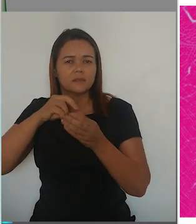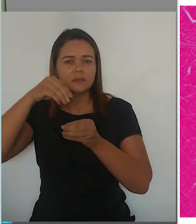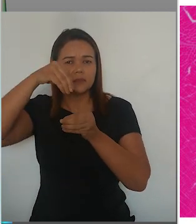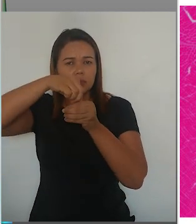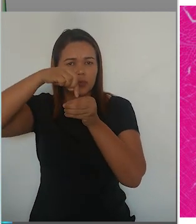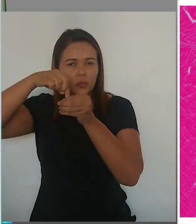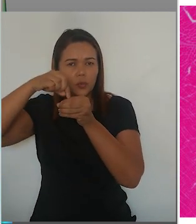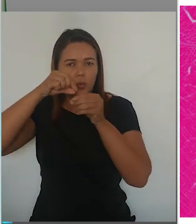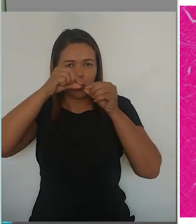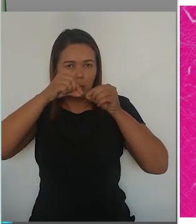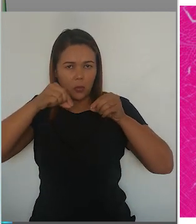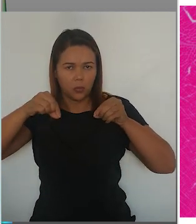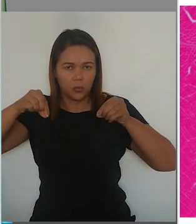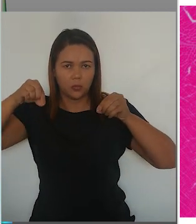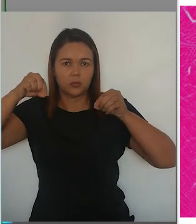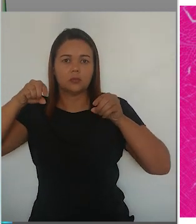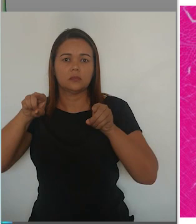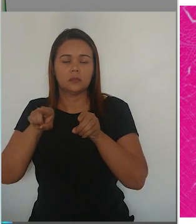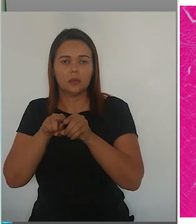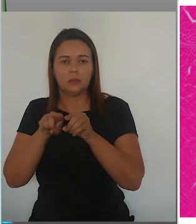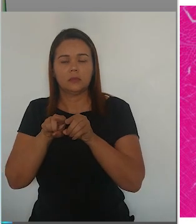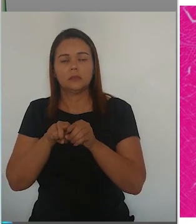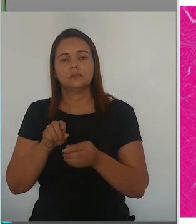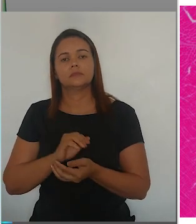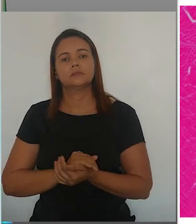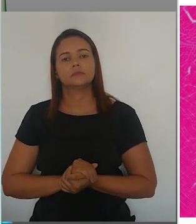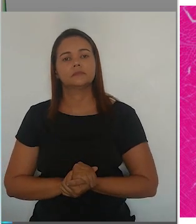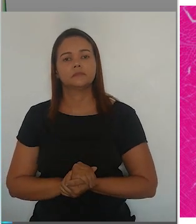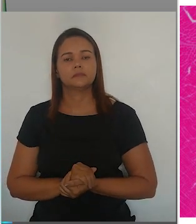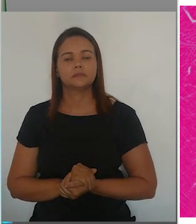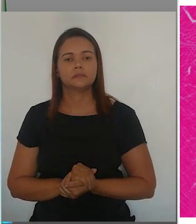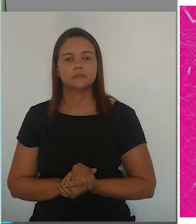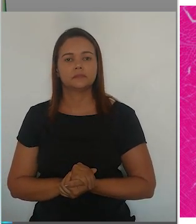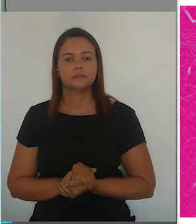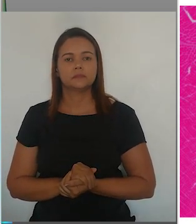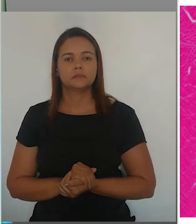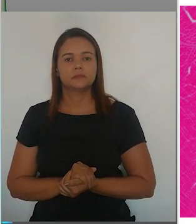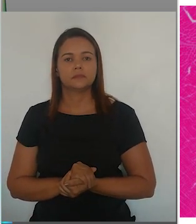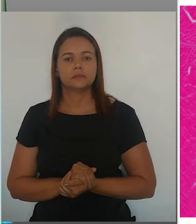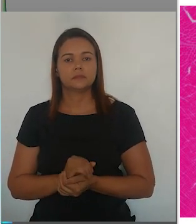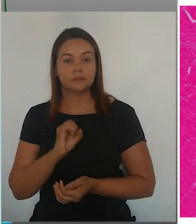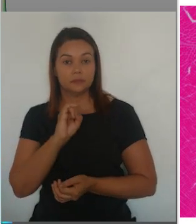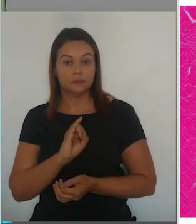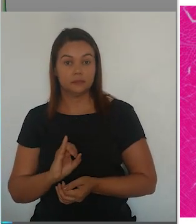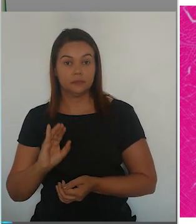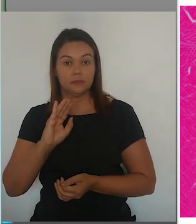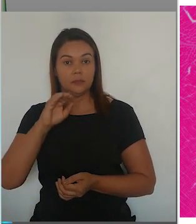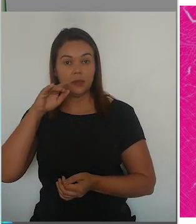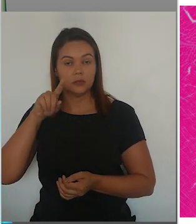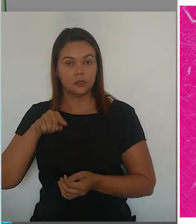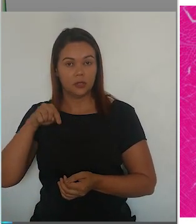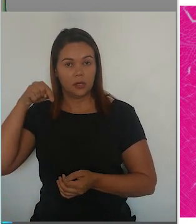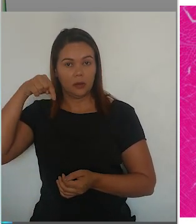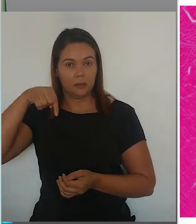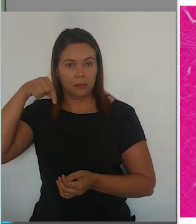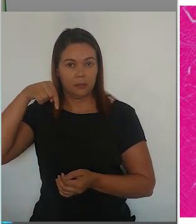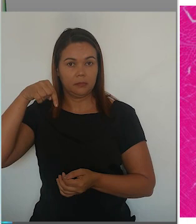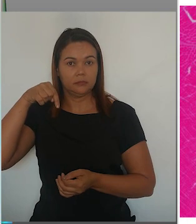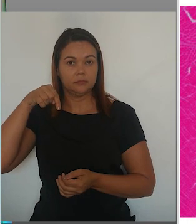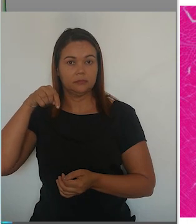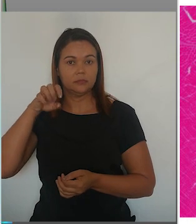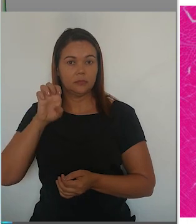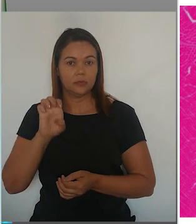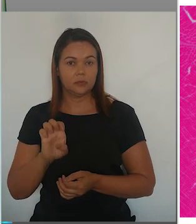sua extensão nesse corte longitudinal. A figura inferior